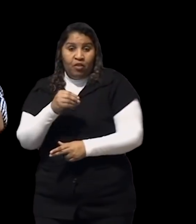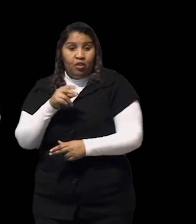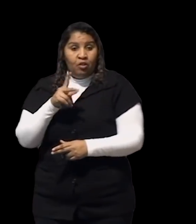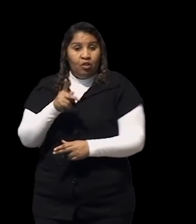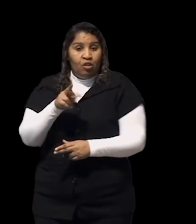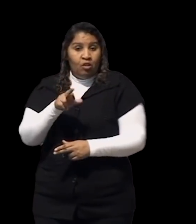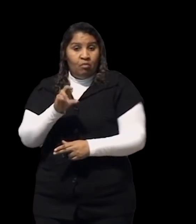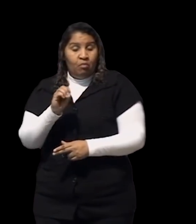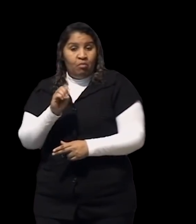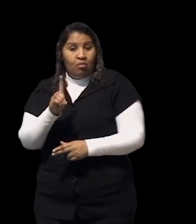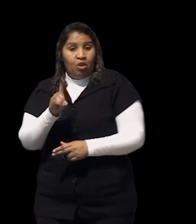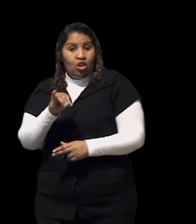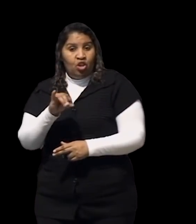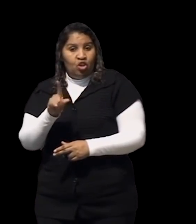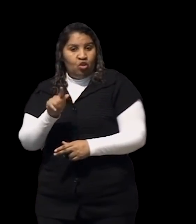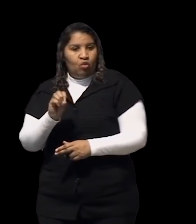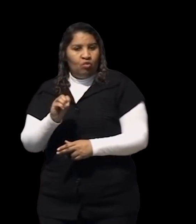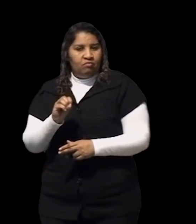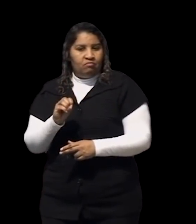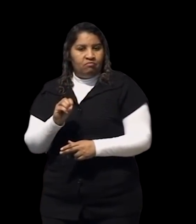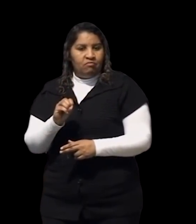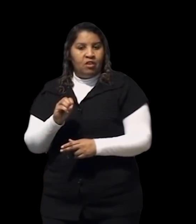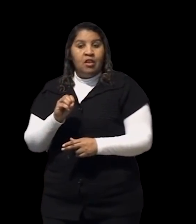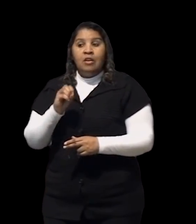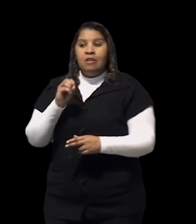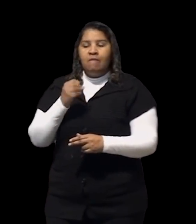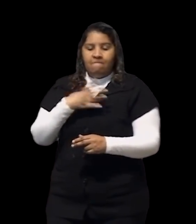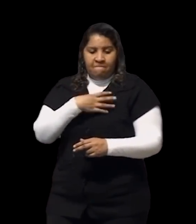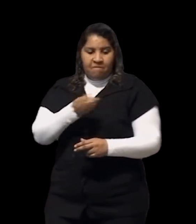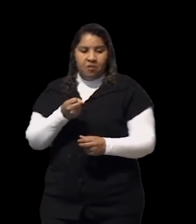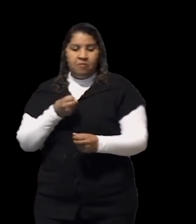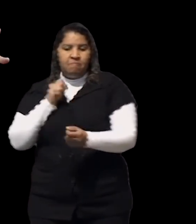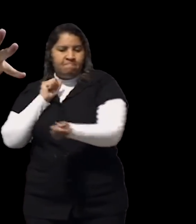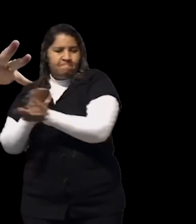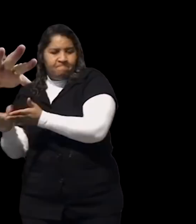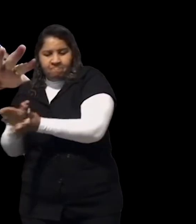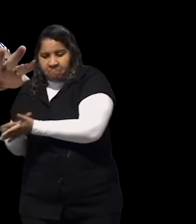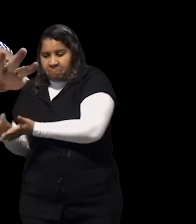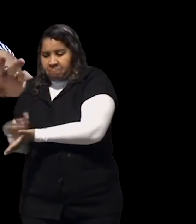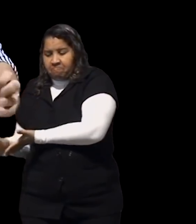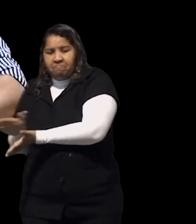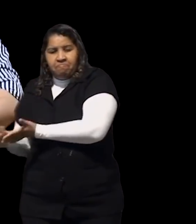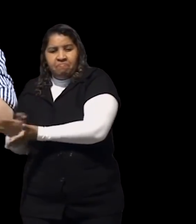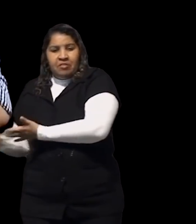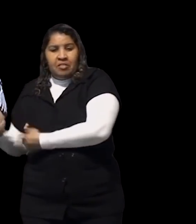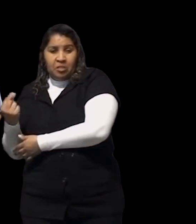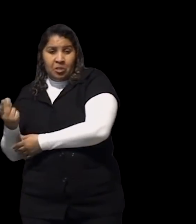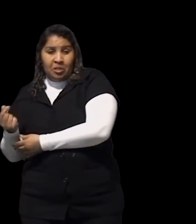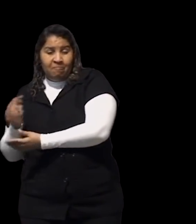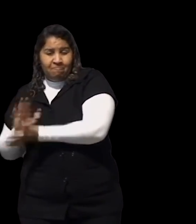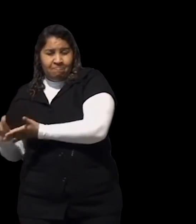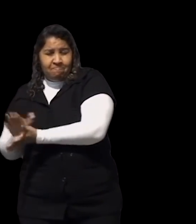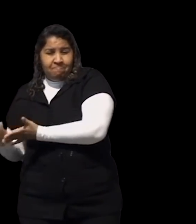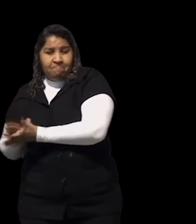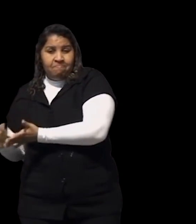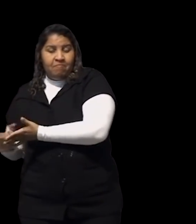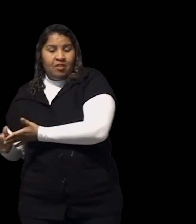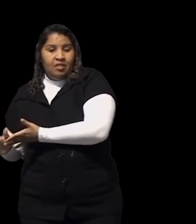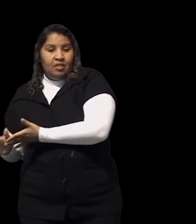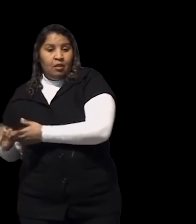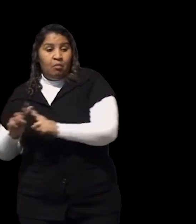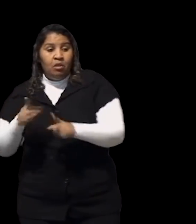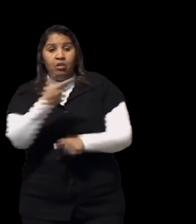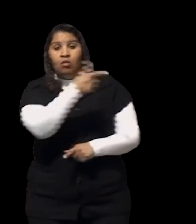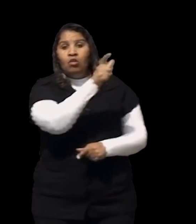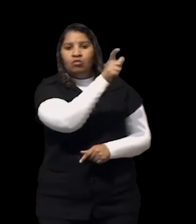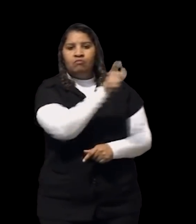aquele filho gastado é aquele filho que pega a fortuna da família e desperdice seus bens mas tem um outro que tá